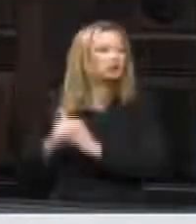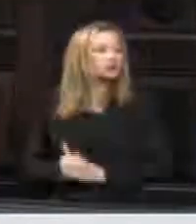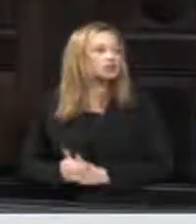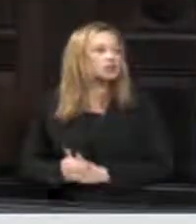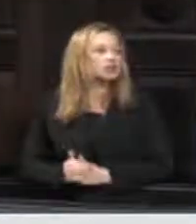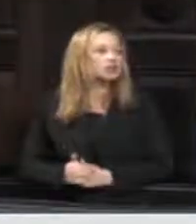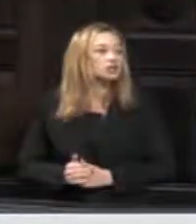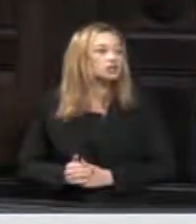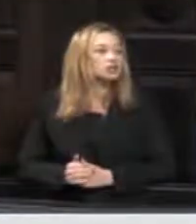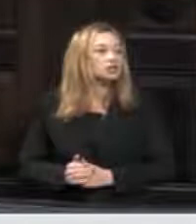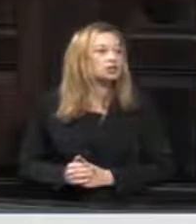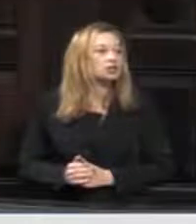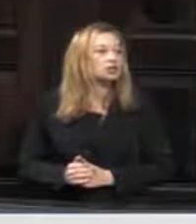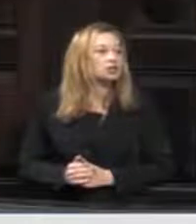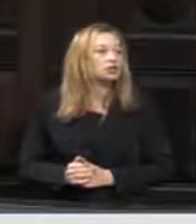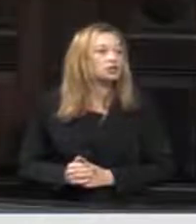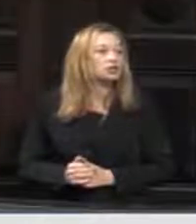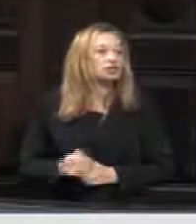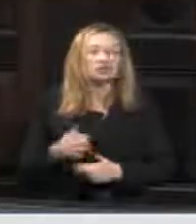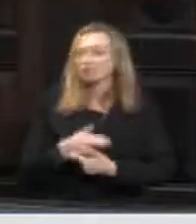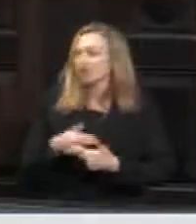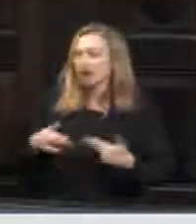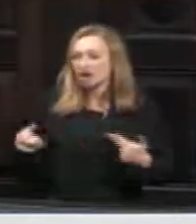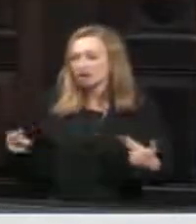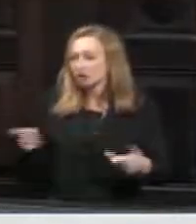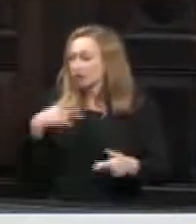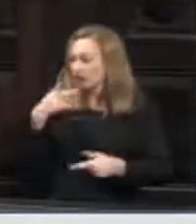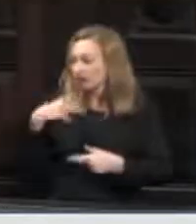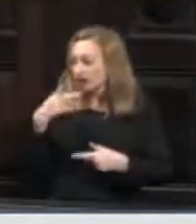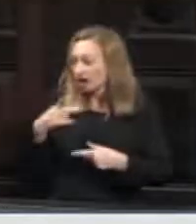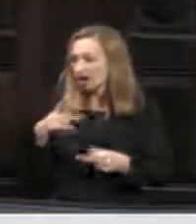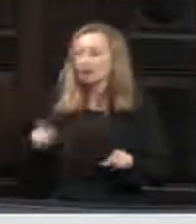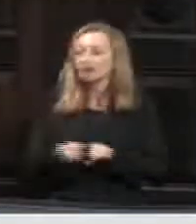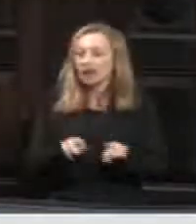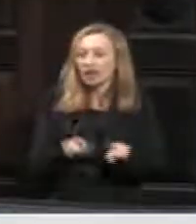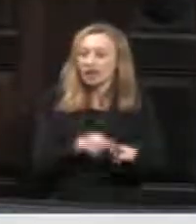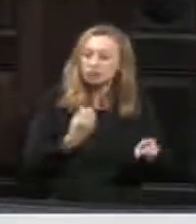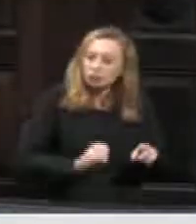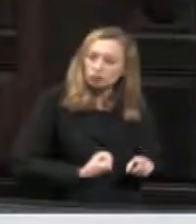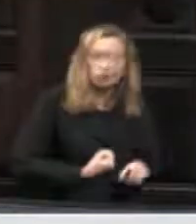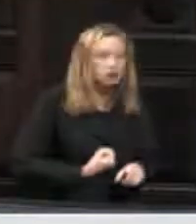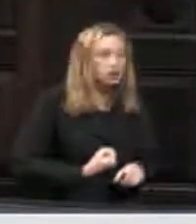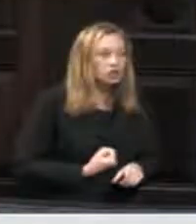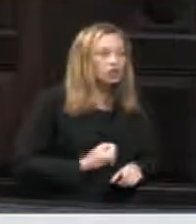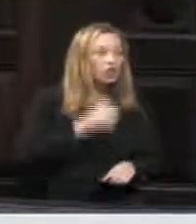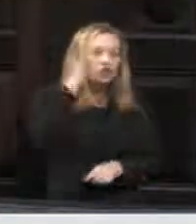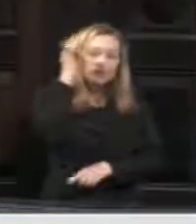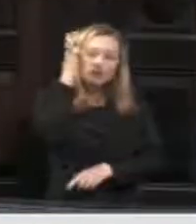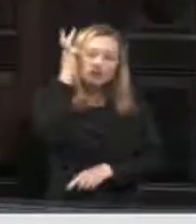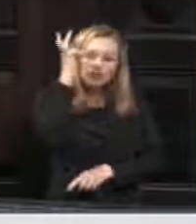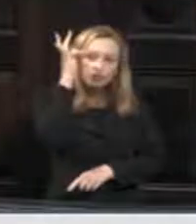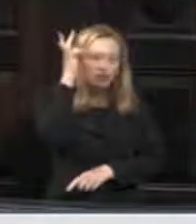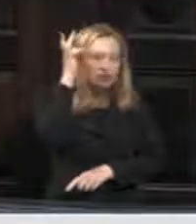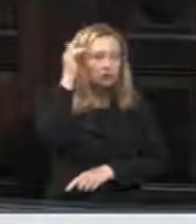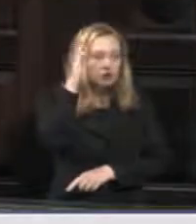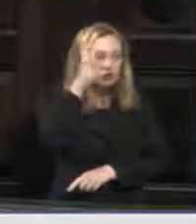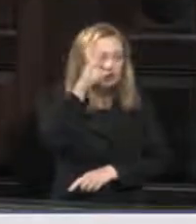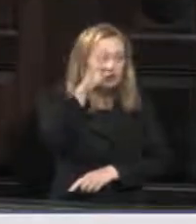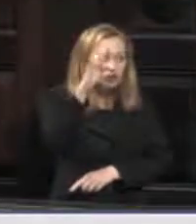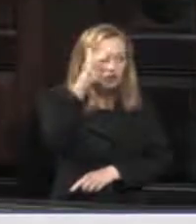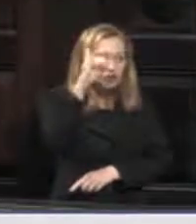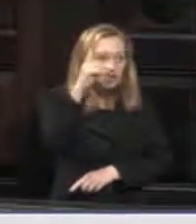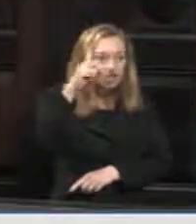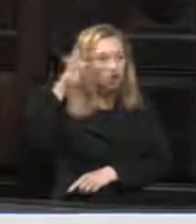e tem lá justificativas para tal. Filosofia ideológica que